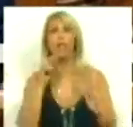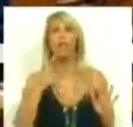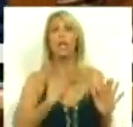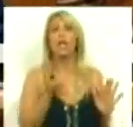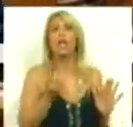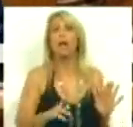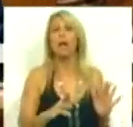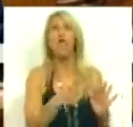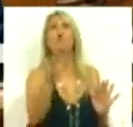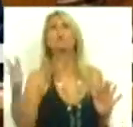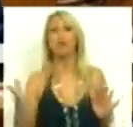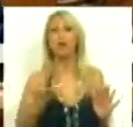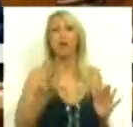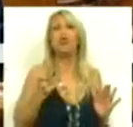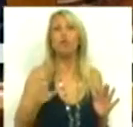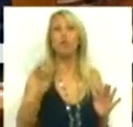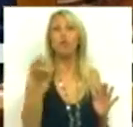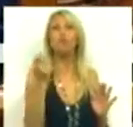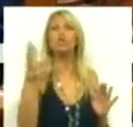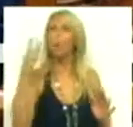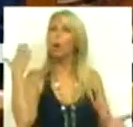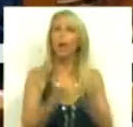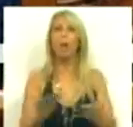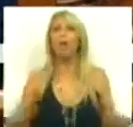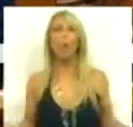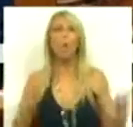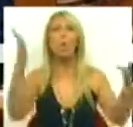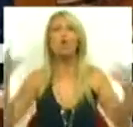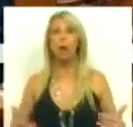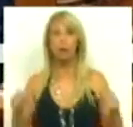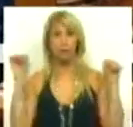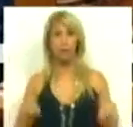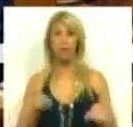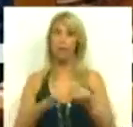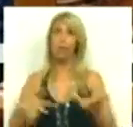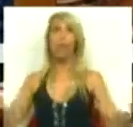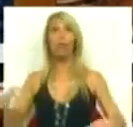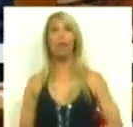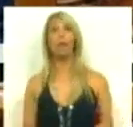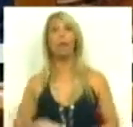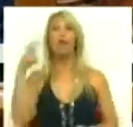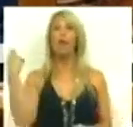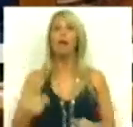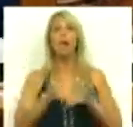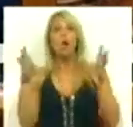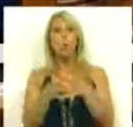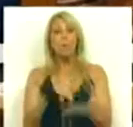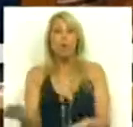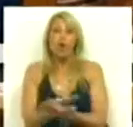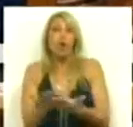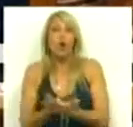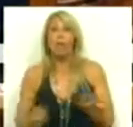Onde estava o Dr. Seguro durante este tempo todo? Aqui no Parlamento, presidindo a Comissão de